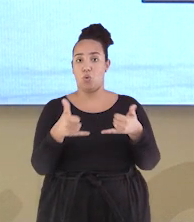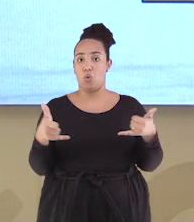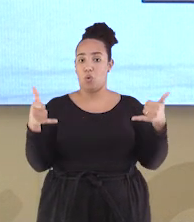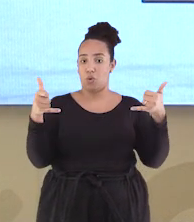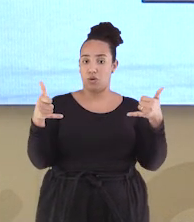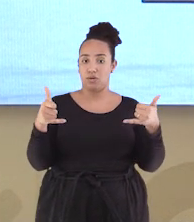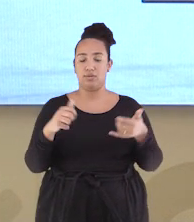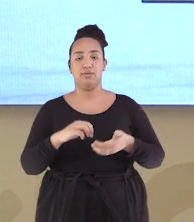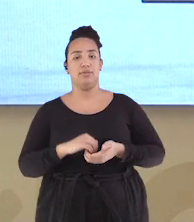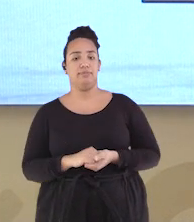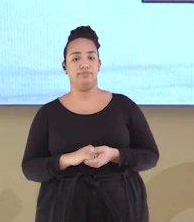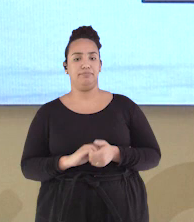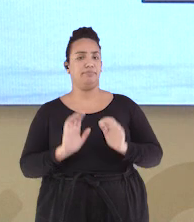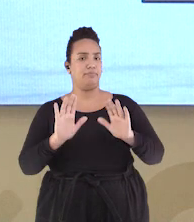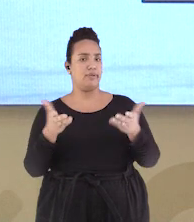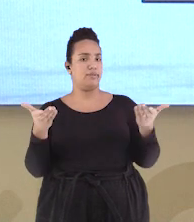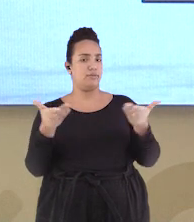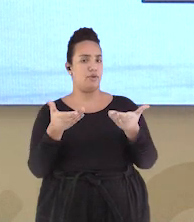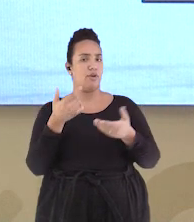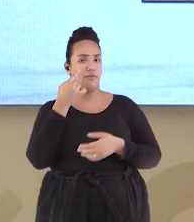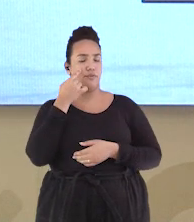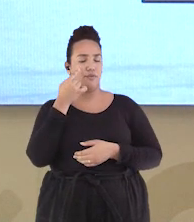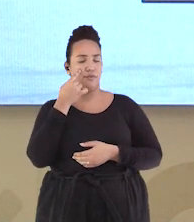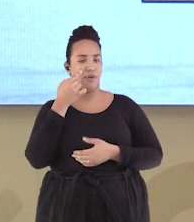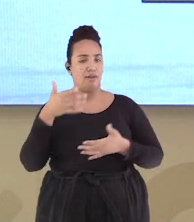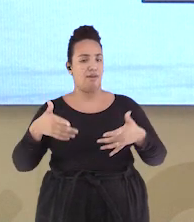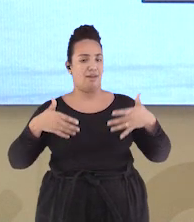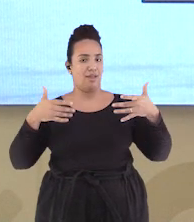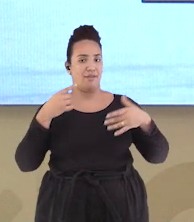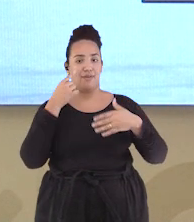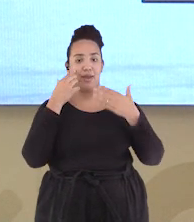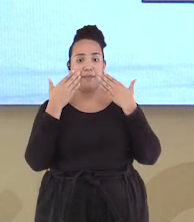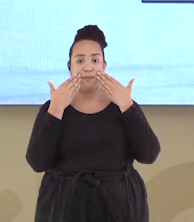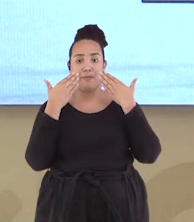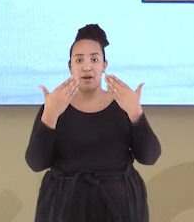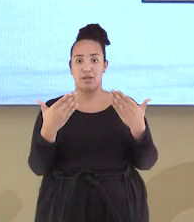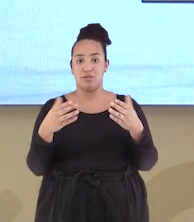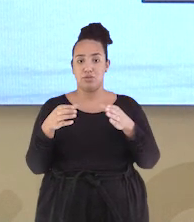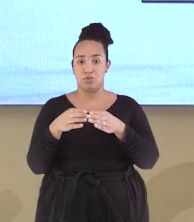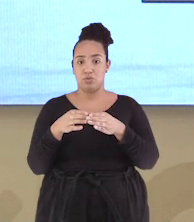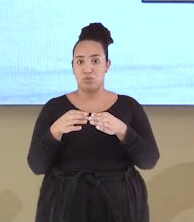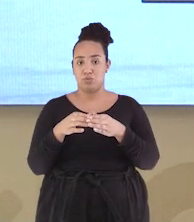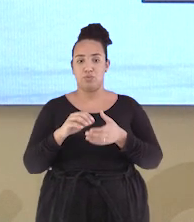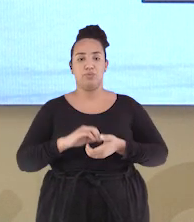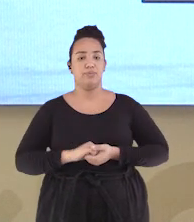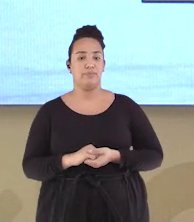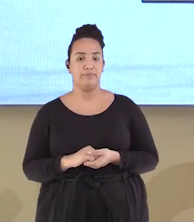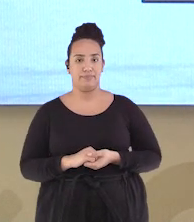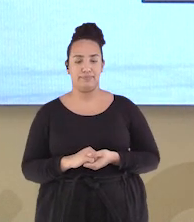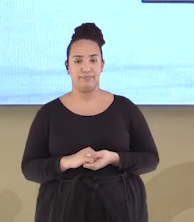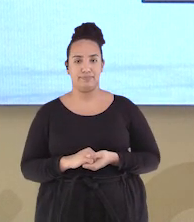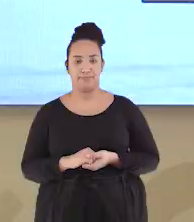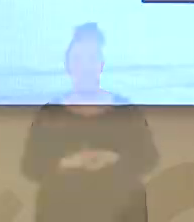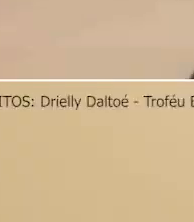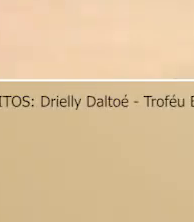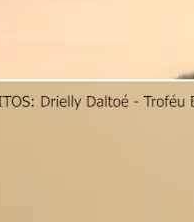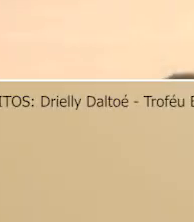corda. Opa! Chega de falar! Vamos nos alegrar com uma apresentação individual com as